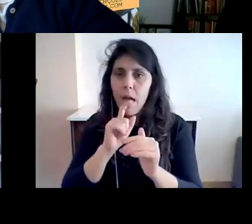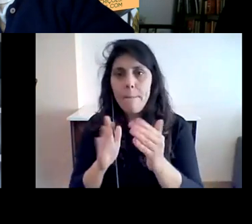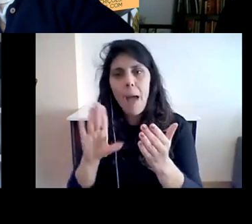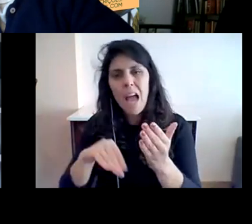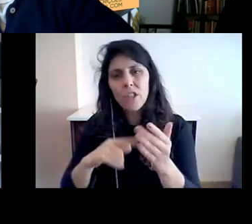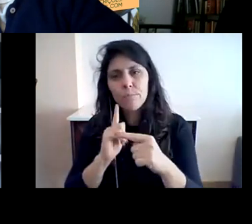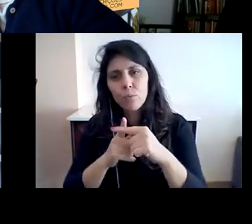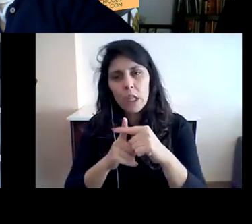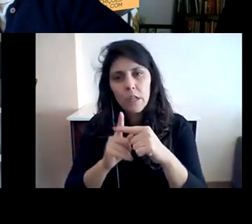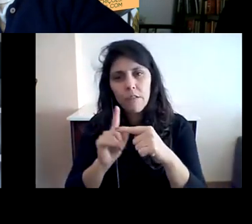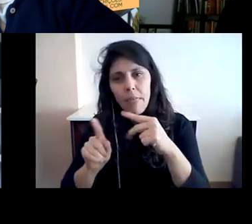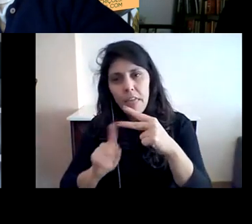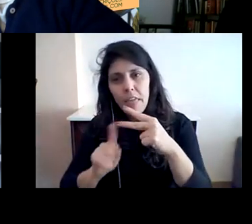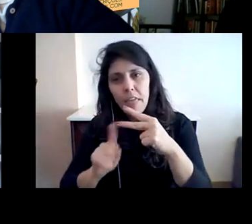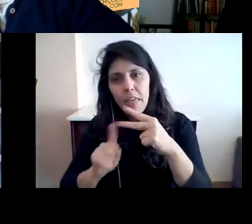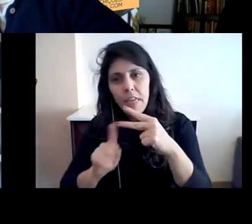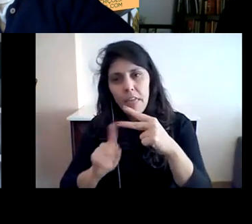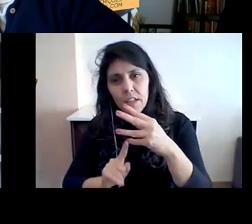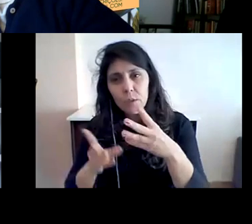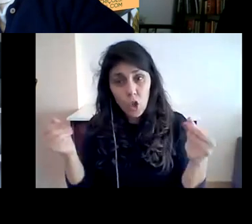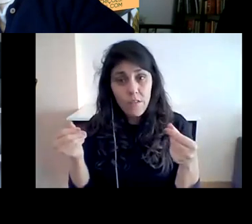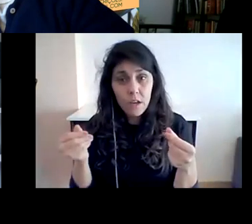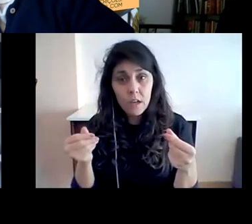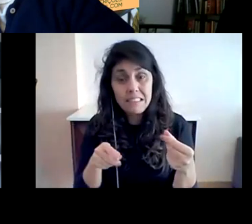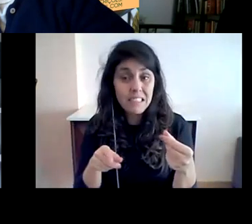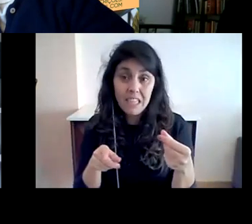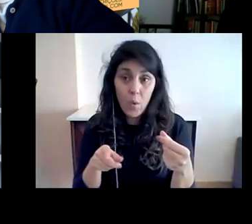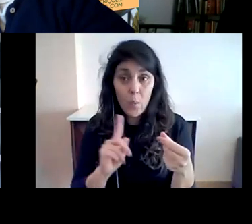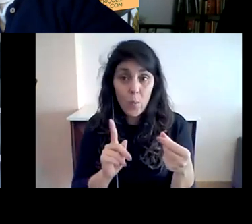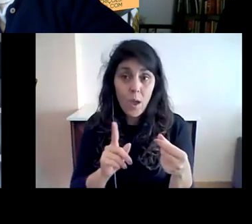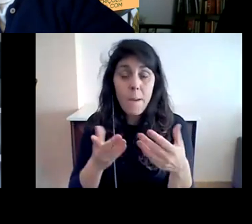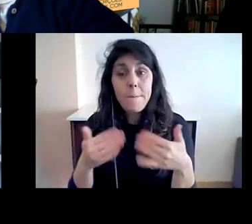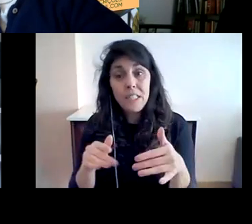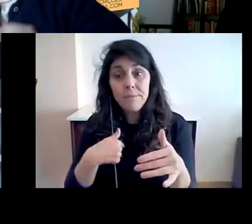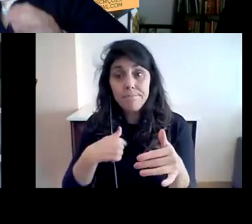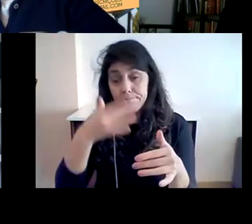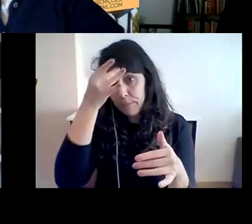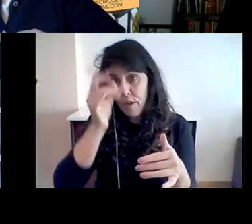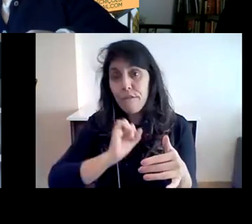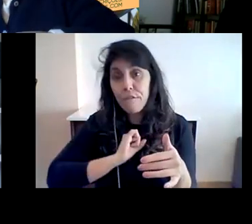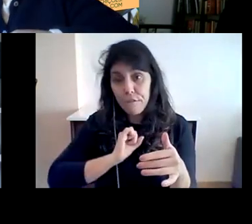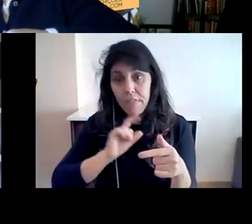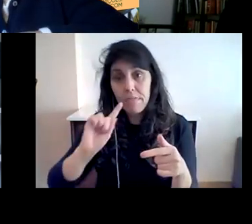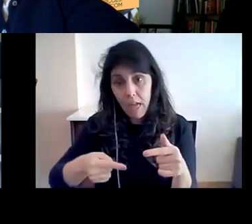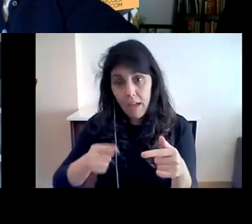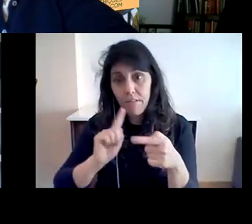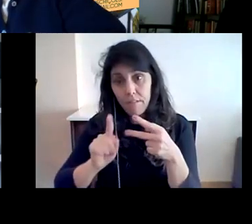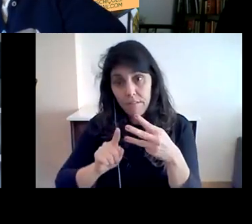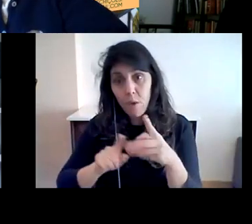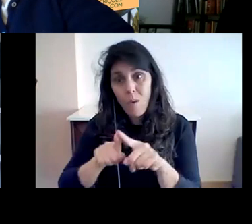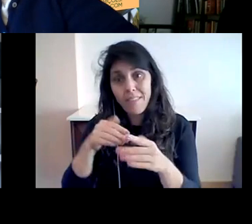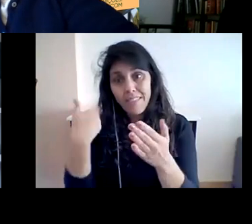são medidas que resolvam estas questões, mas, no meu entendimento, são medidas que